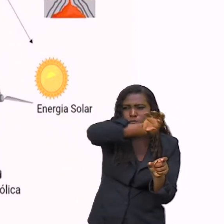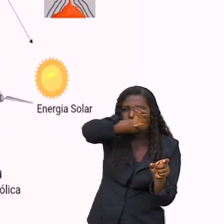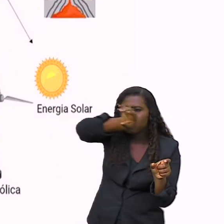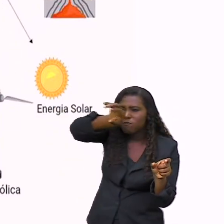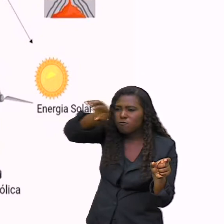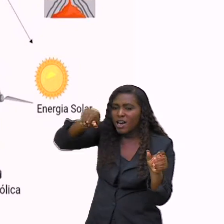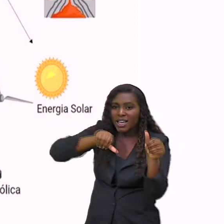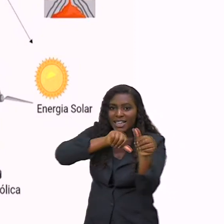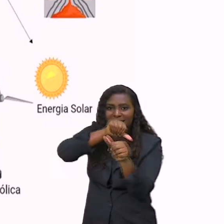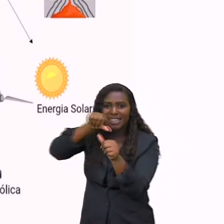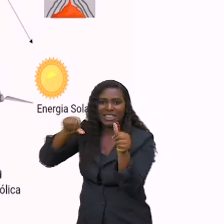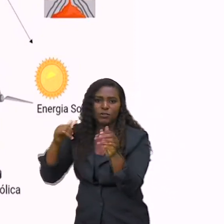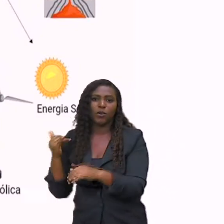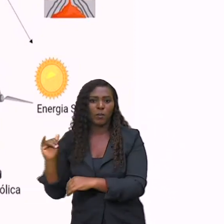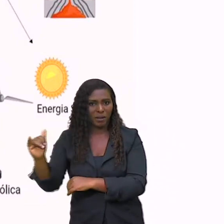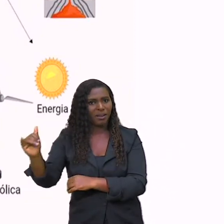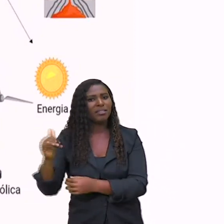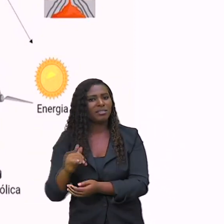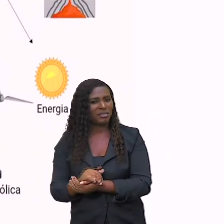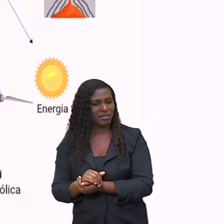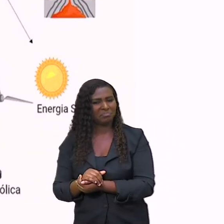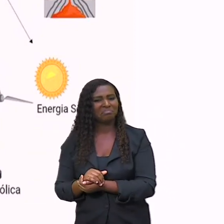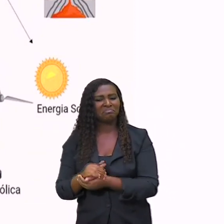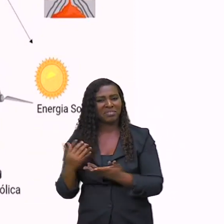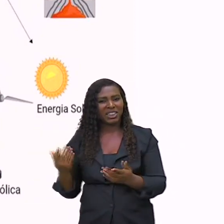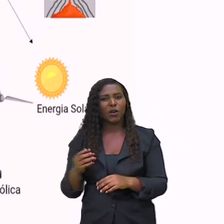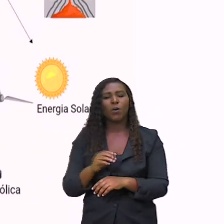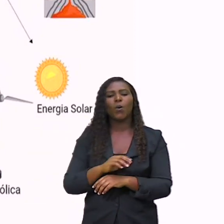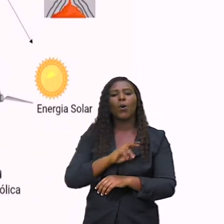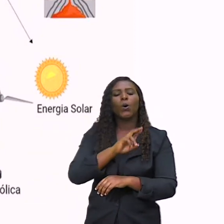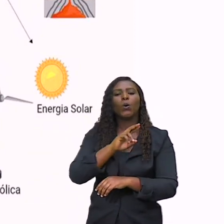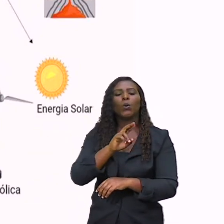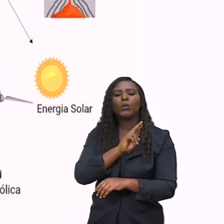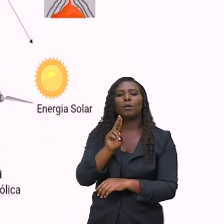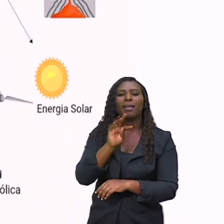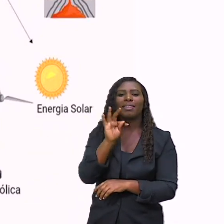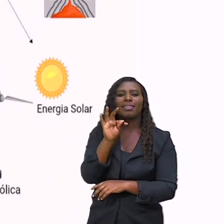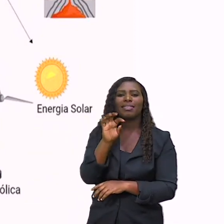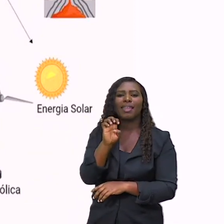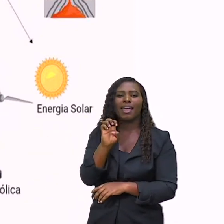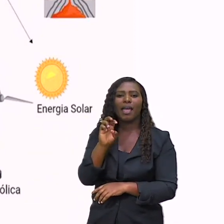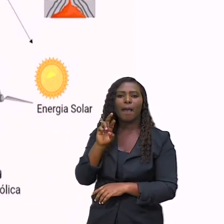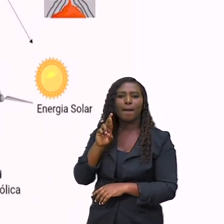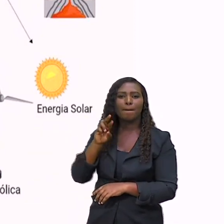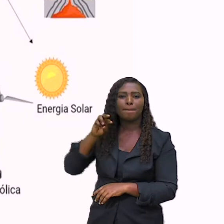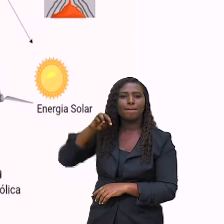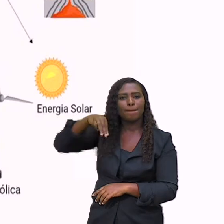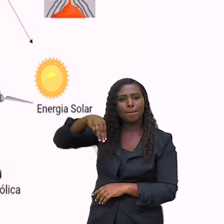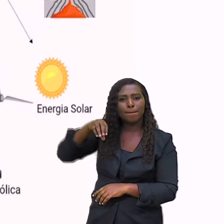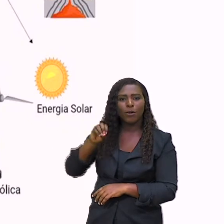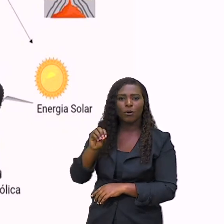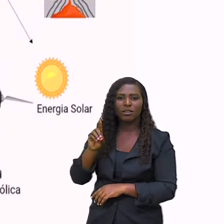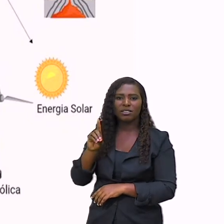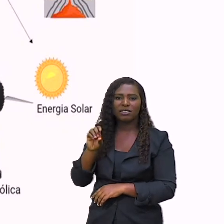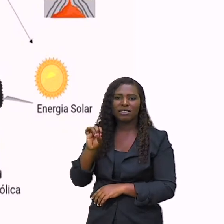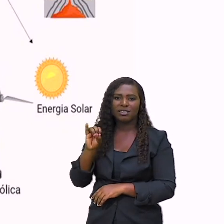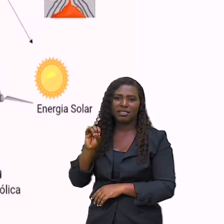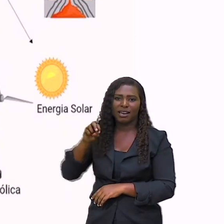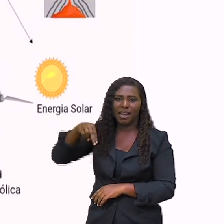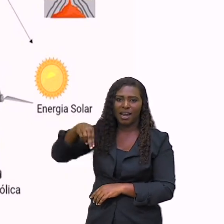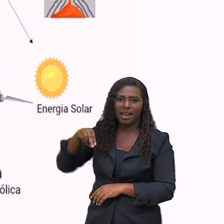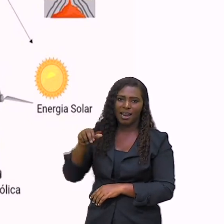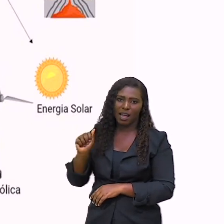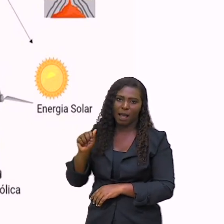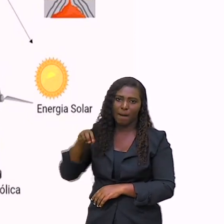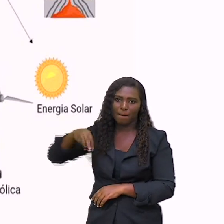primeira lei da termodinâmica, a variação da energia interna é a diferença entre o trabalho e o